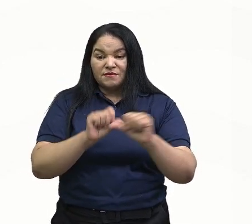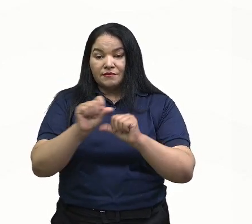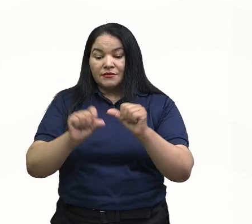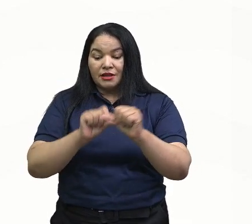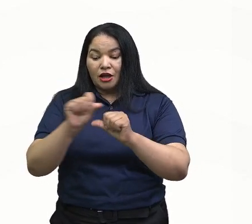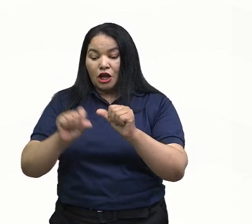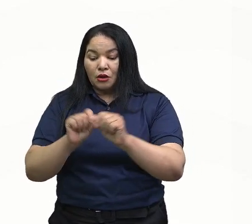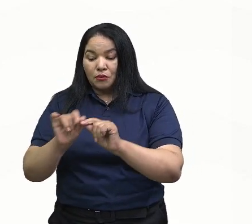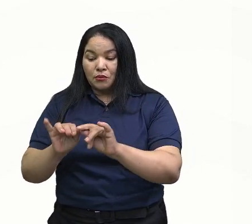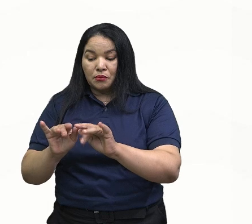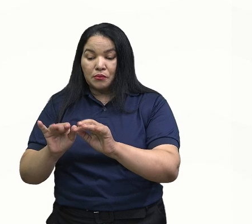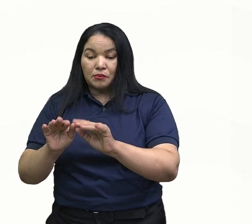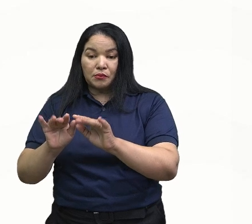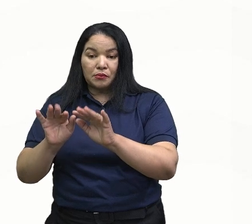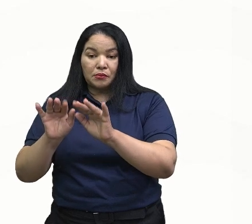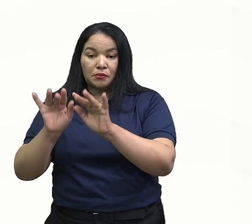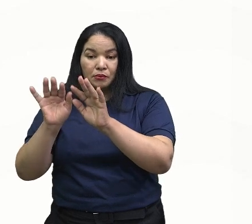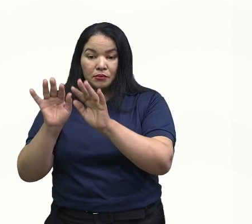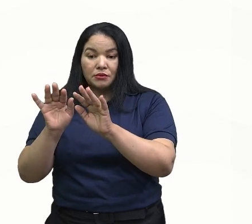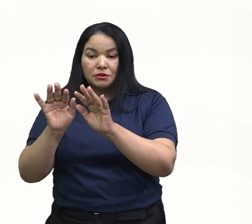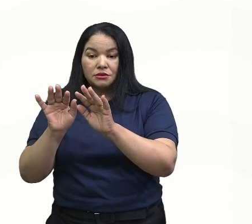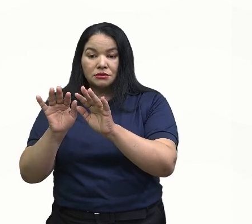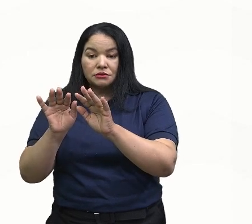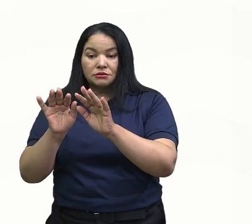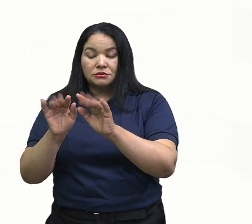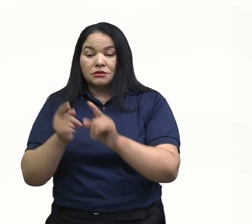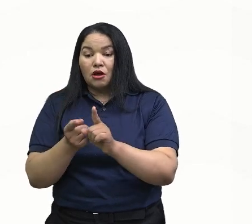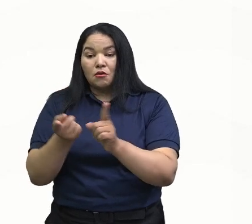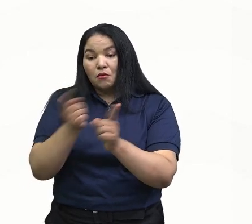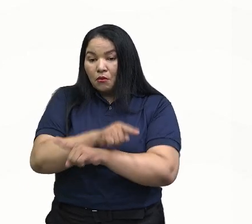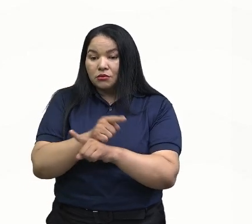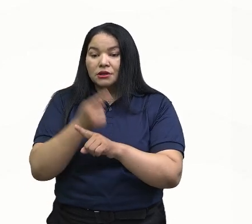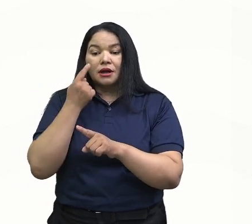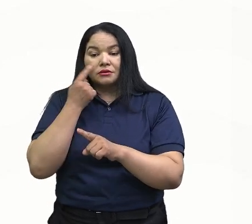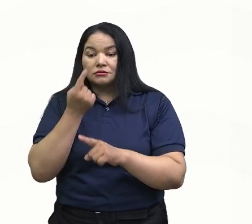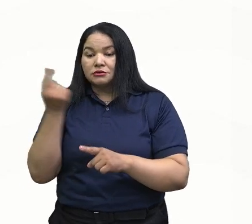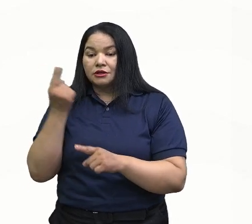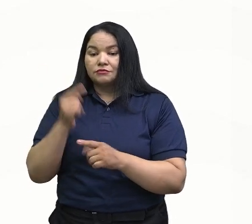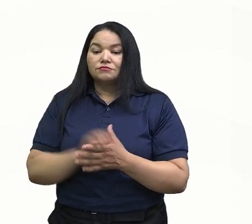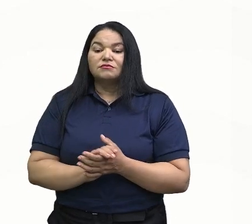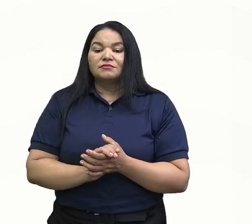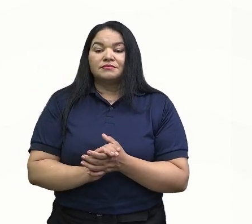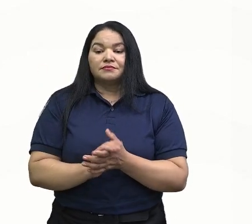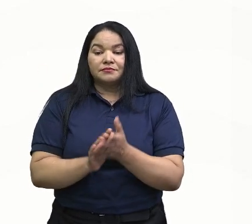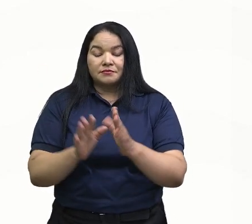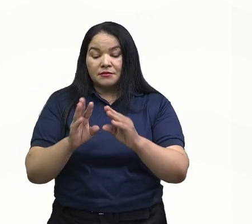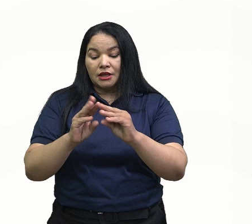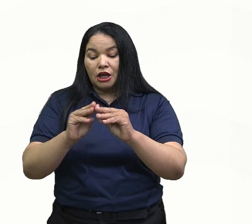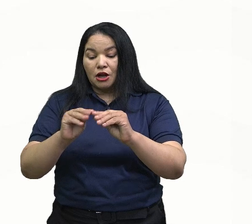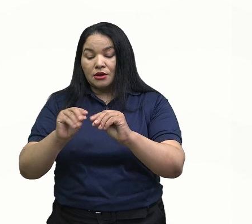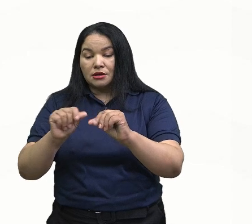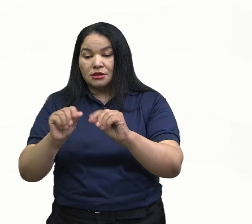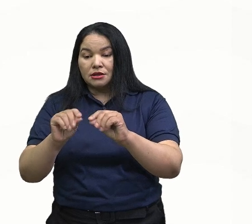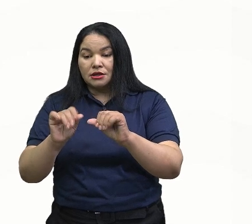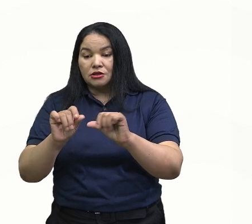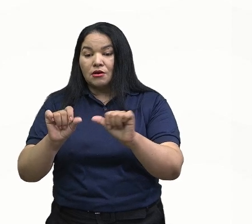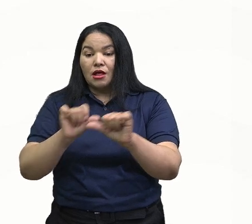de liquefação ou condensação, tá? Condensação.